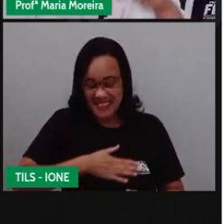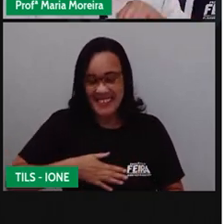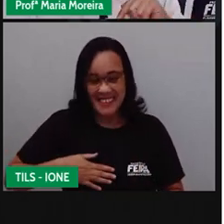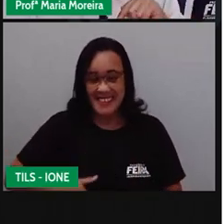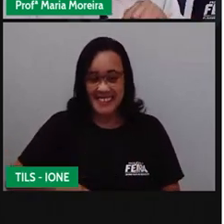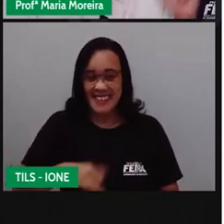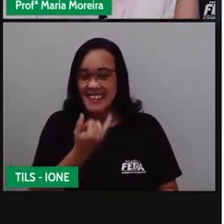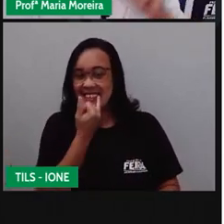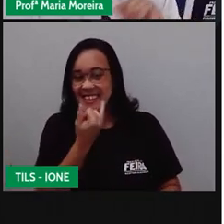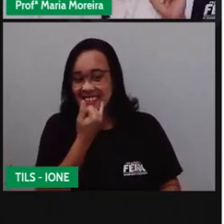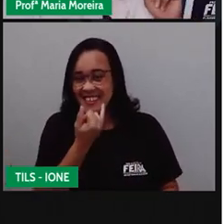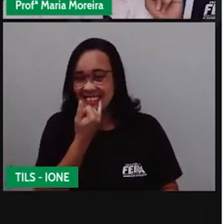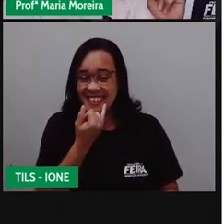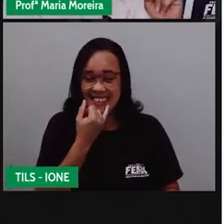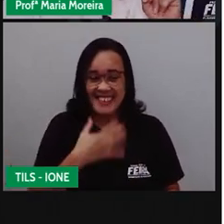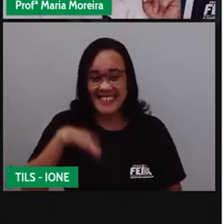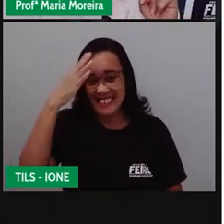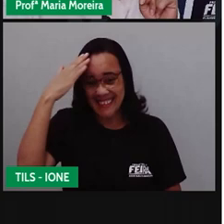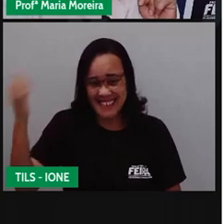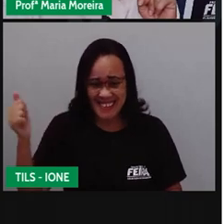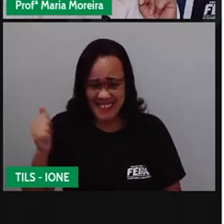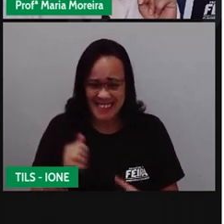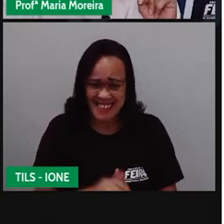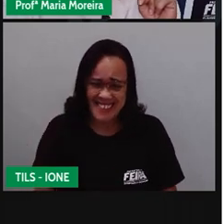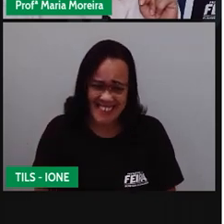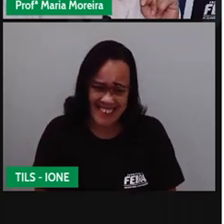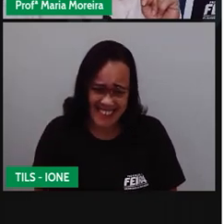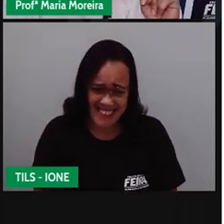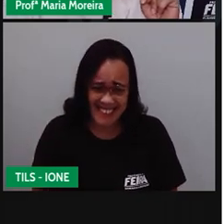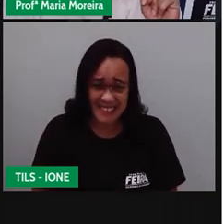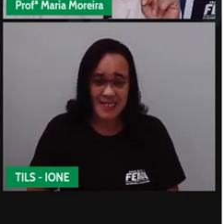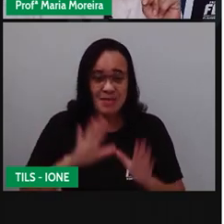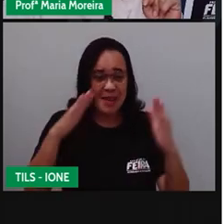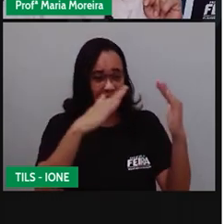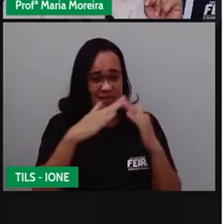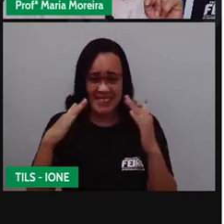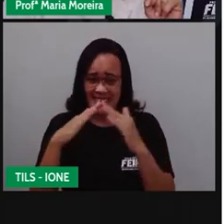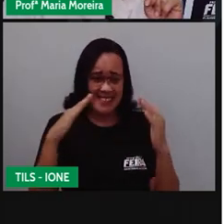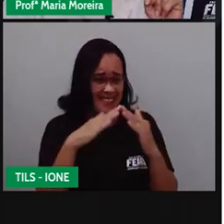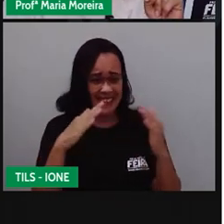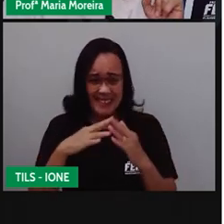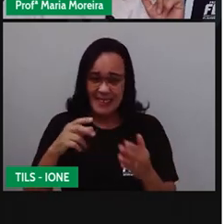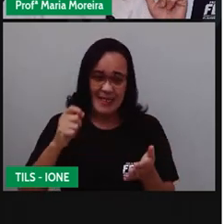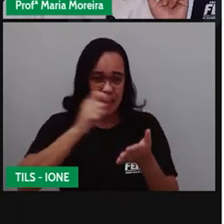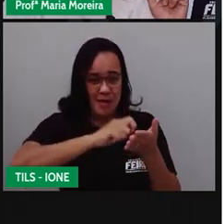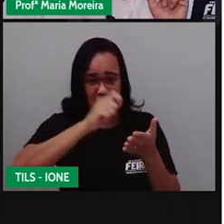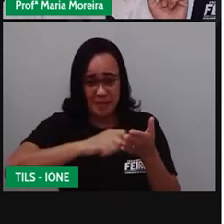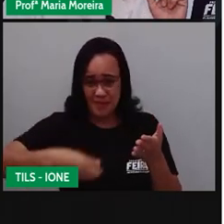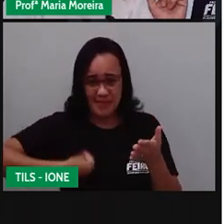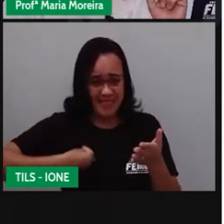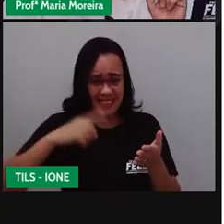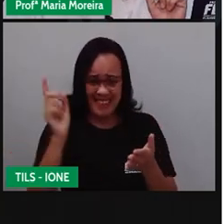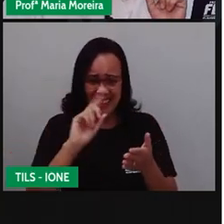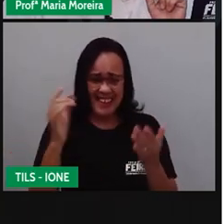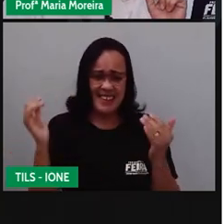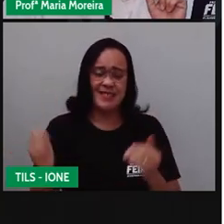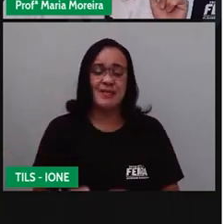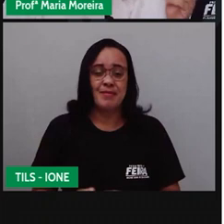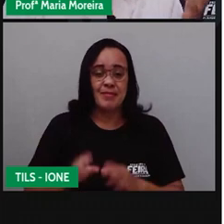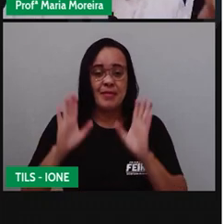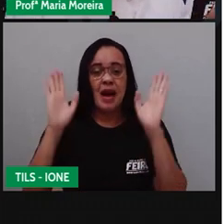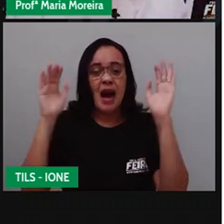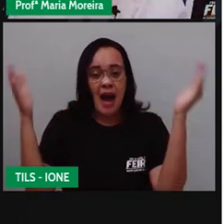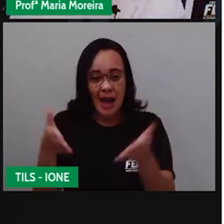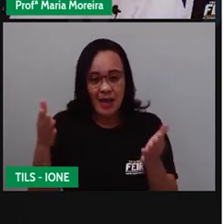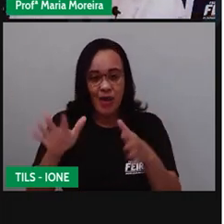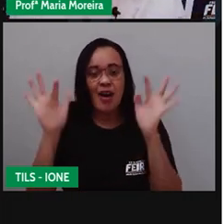Vai falar com a vizinha dela que o que ela faz não é uma biografia, tá? Então vamos lá. Chegando ao fim da nossa aula,